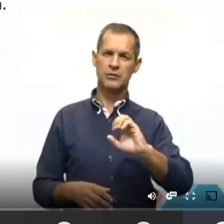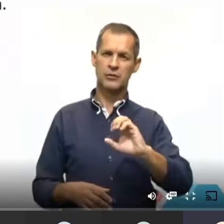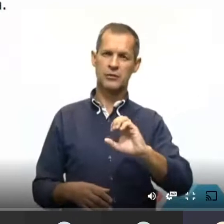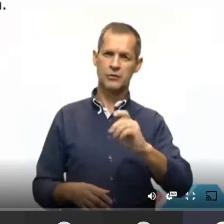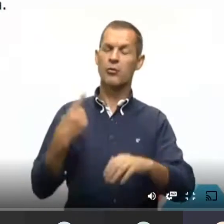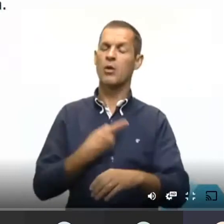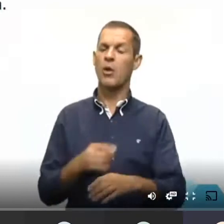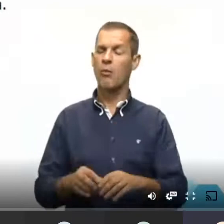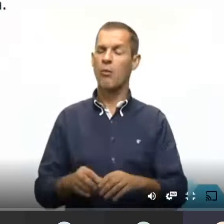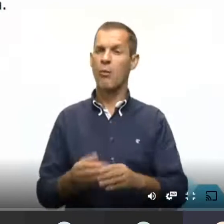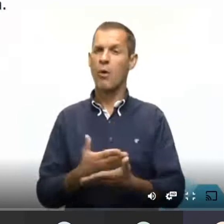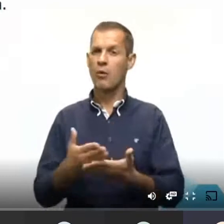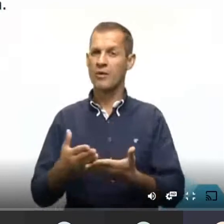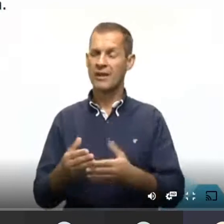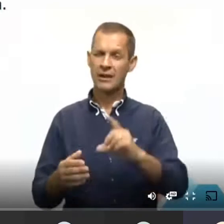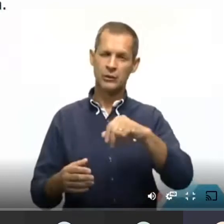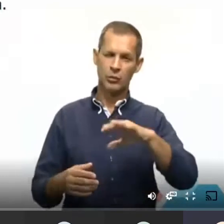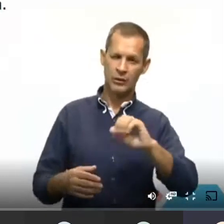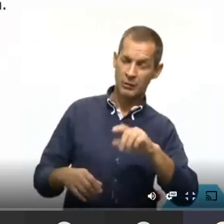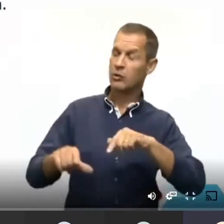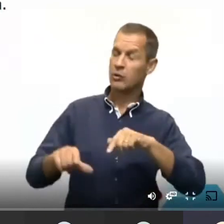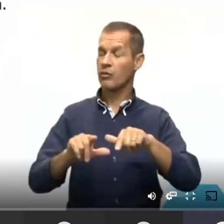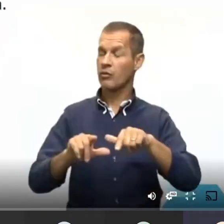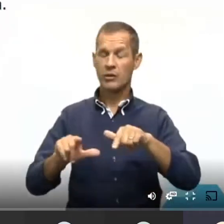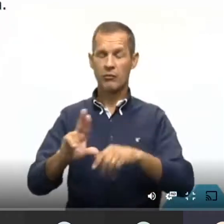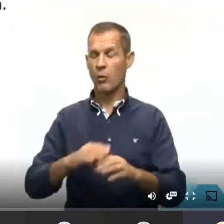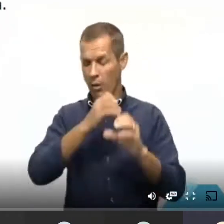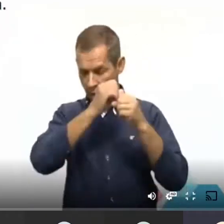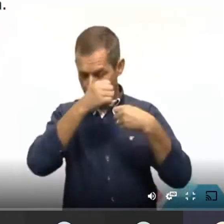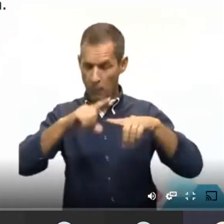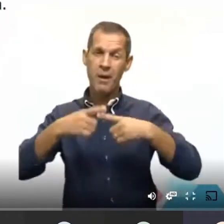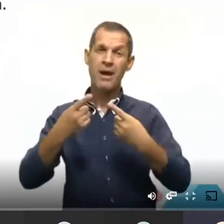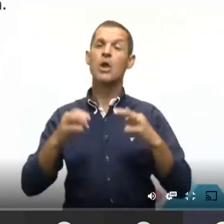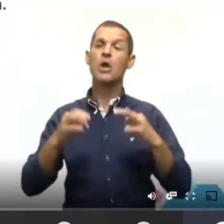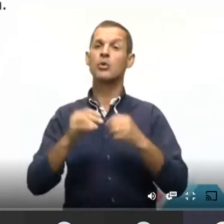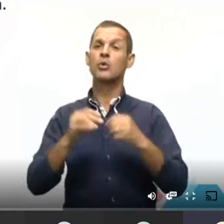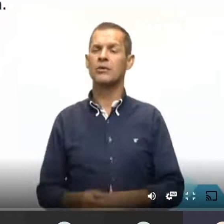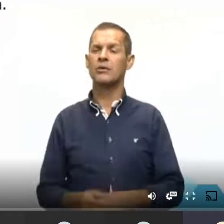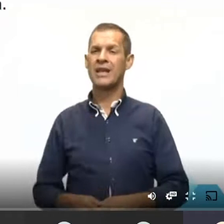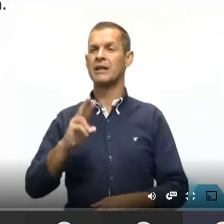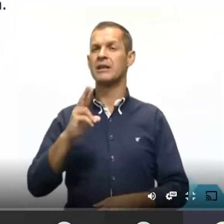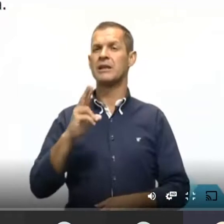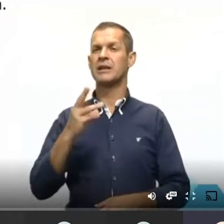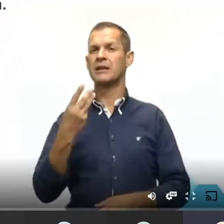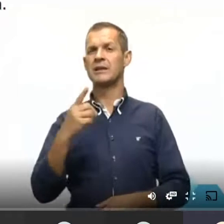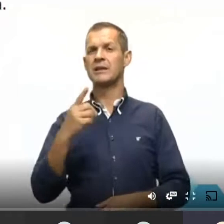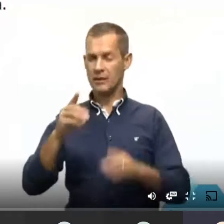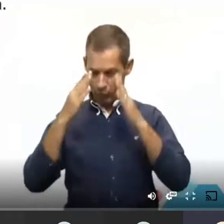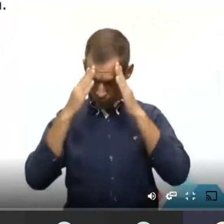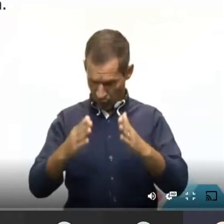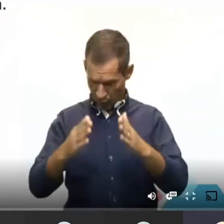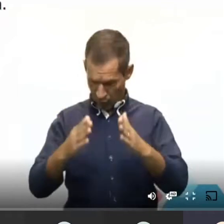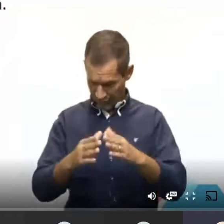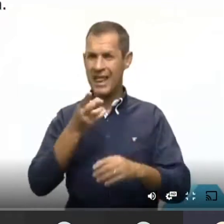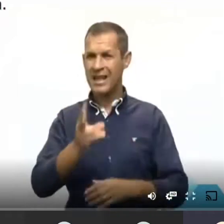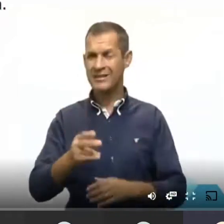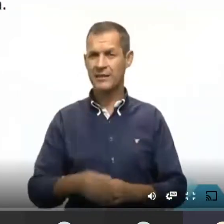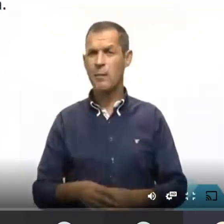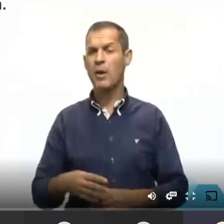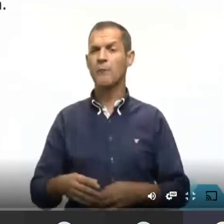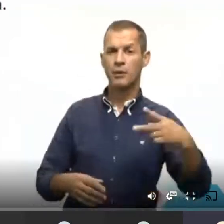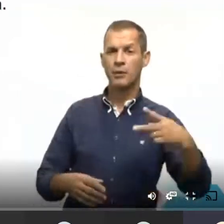Imagescope, a gente vai abrir as lâminas, a gente não vai estar utilizando o microscópio, vai ser tudo virtual. A focalização é